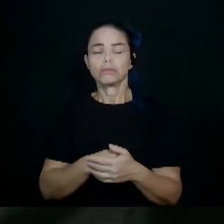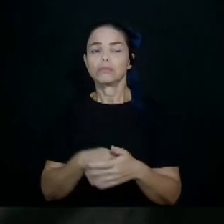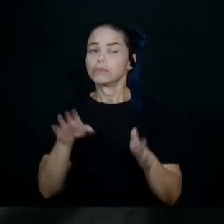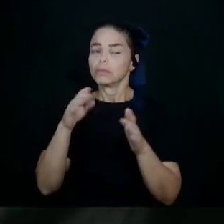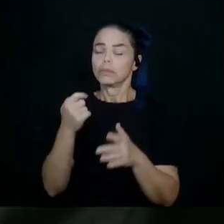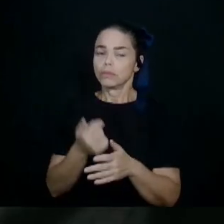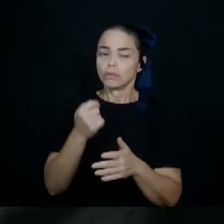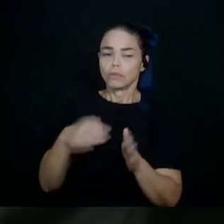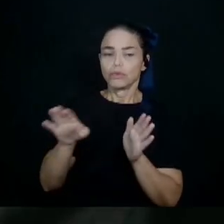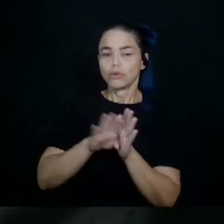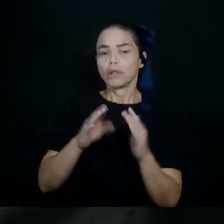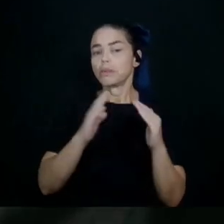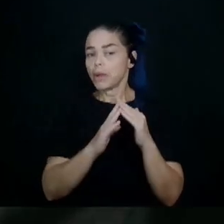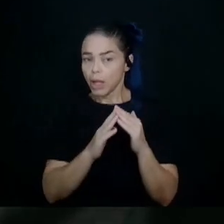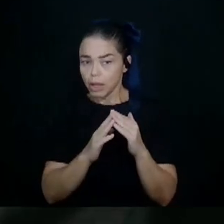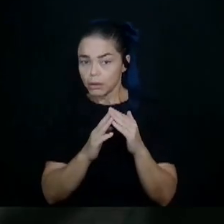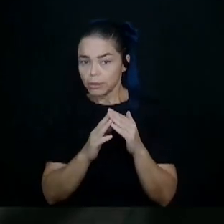casa.